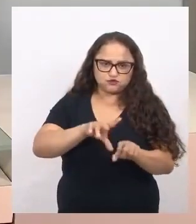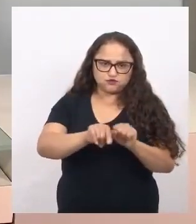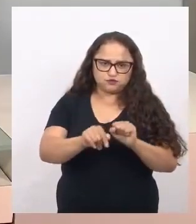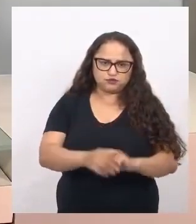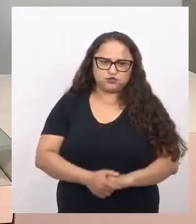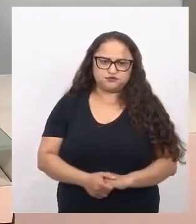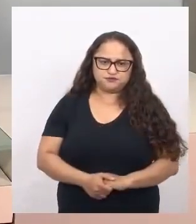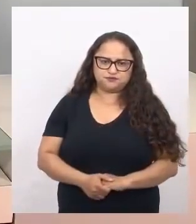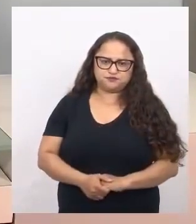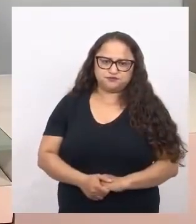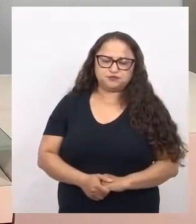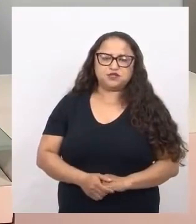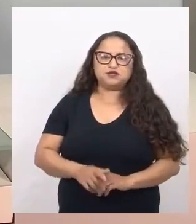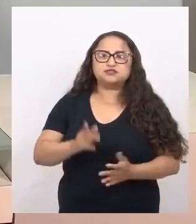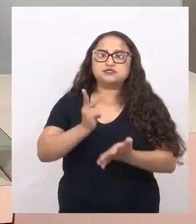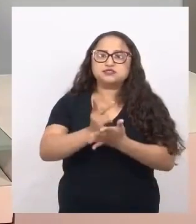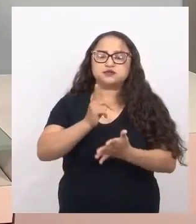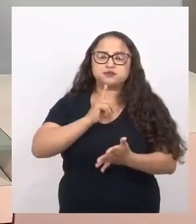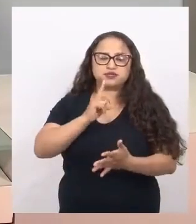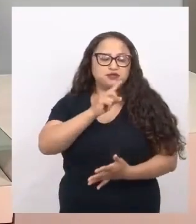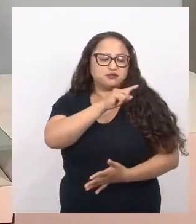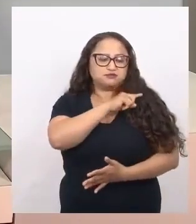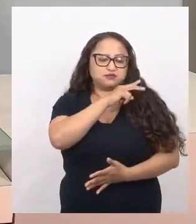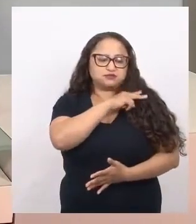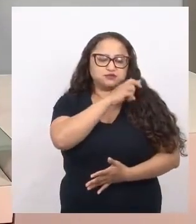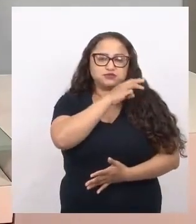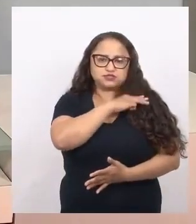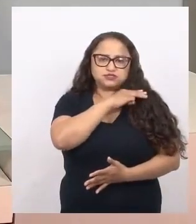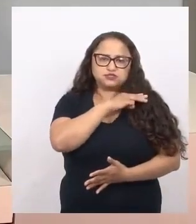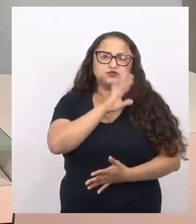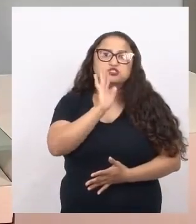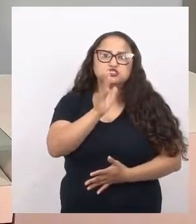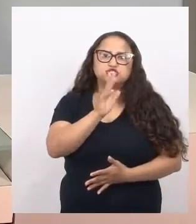fala ensino médio e aparece todas essas opções.